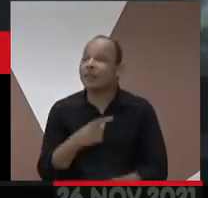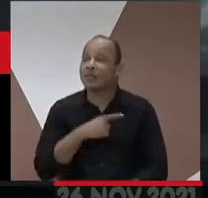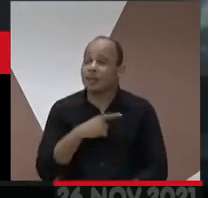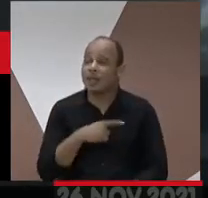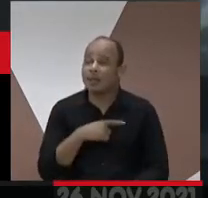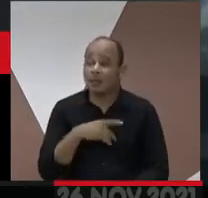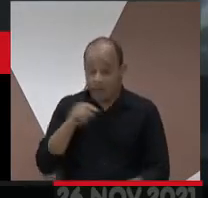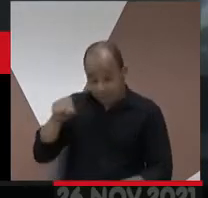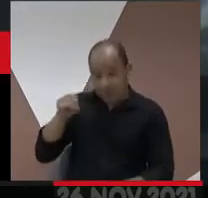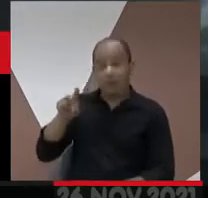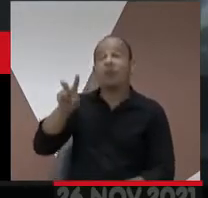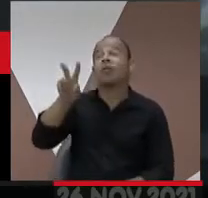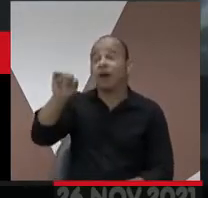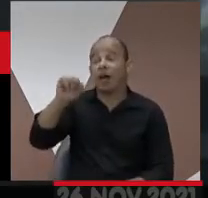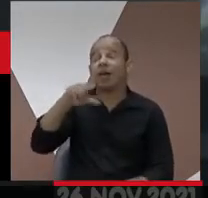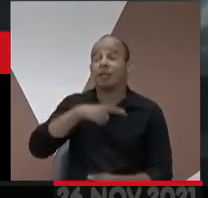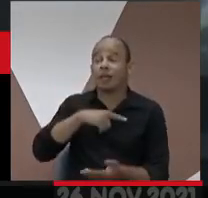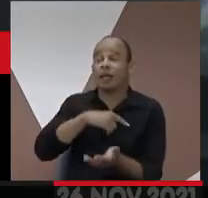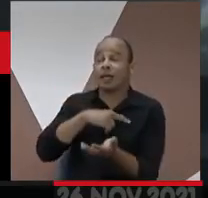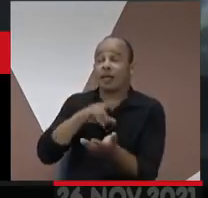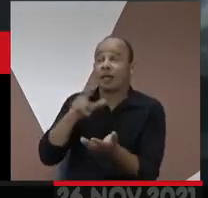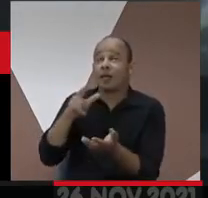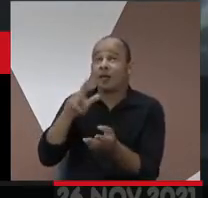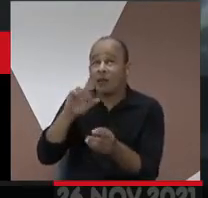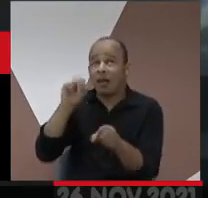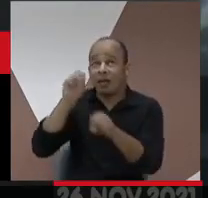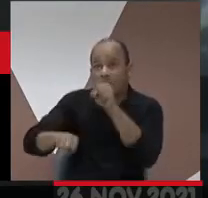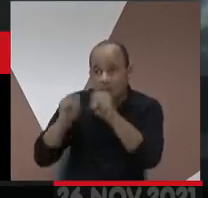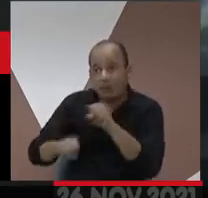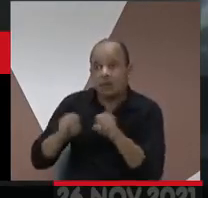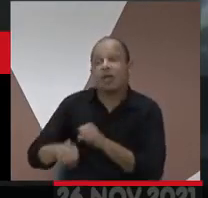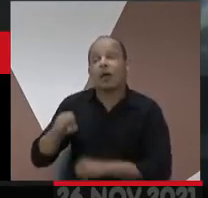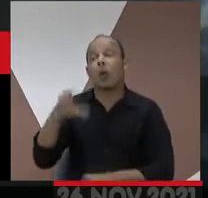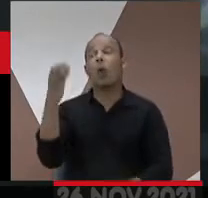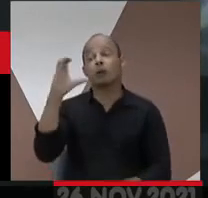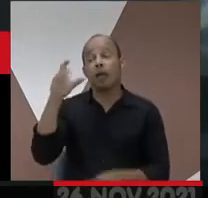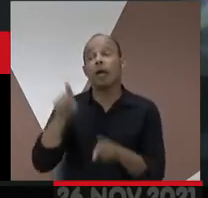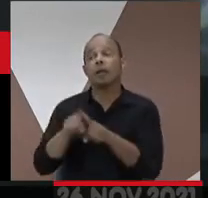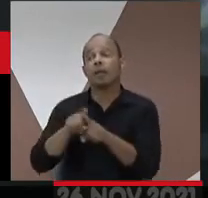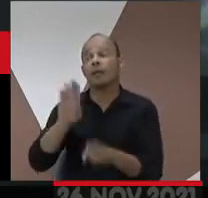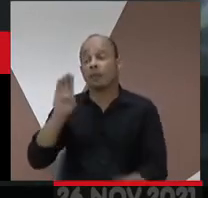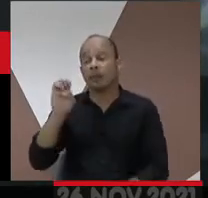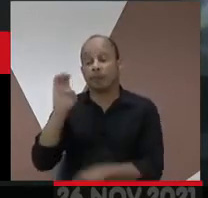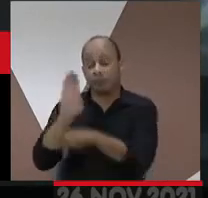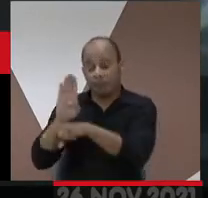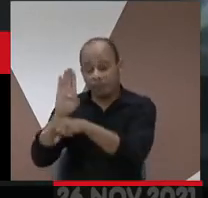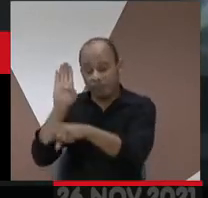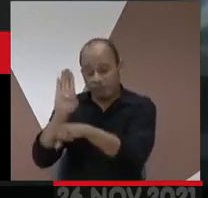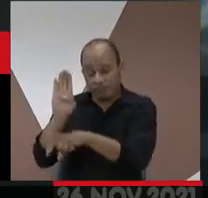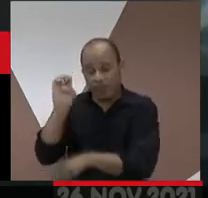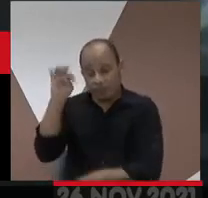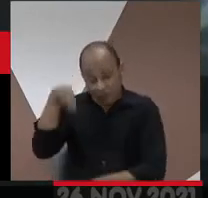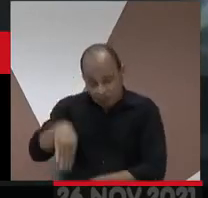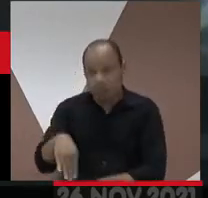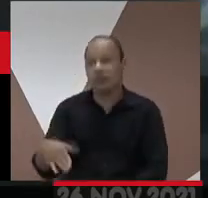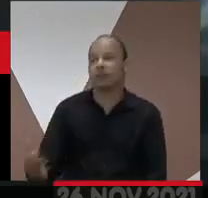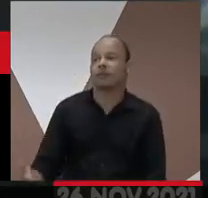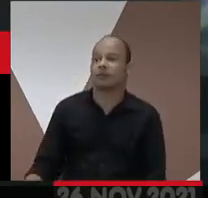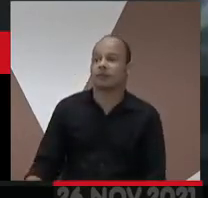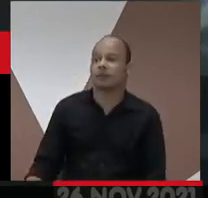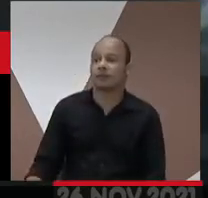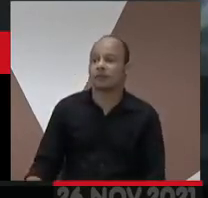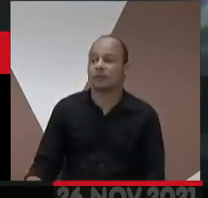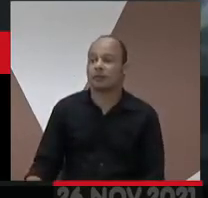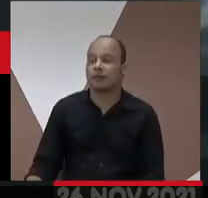isso aí vai gerar em Betim e Contagem isso. Vão jogar regiões